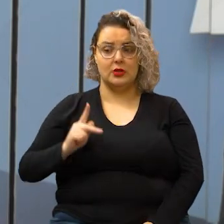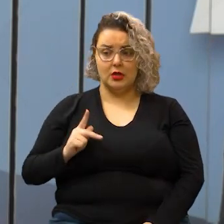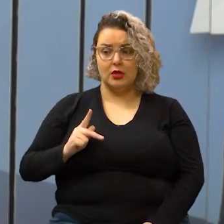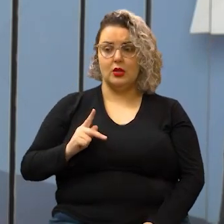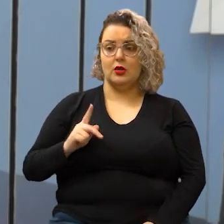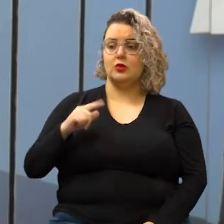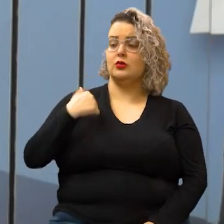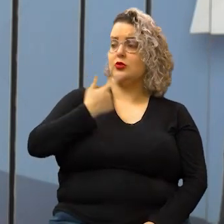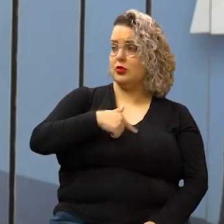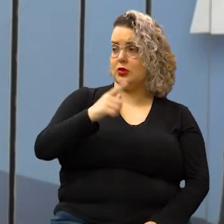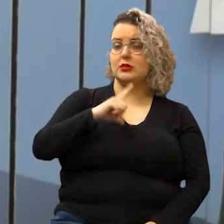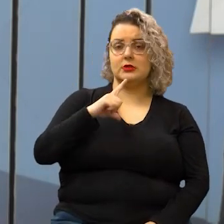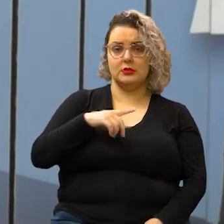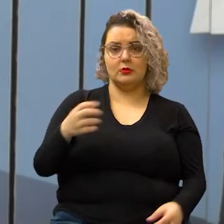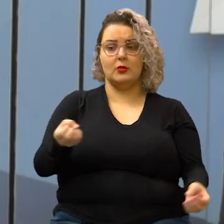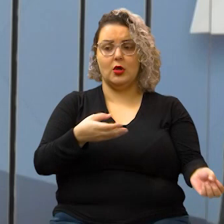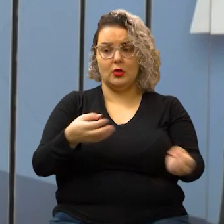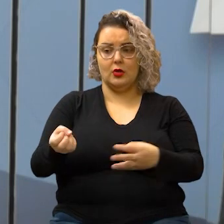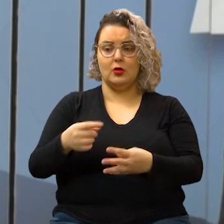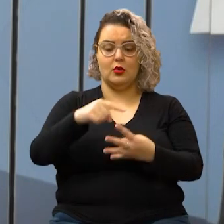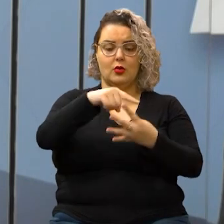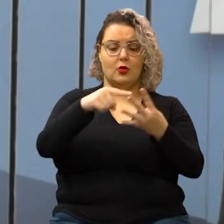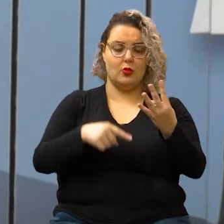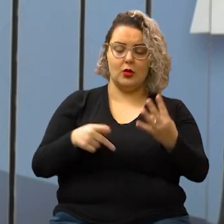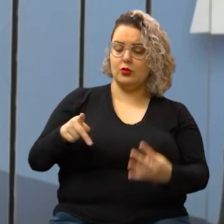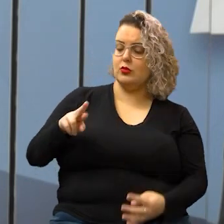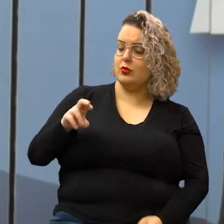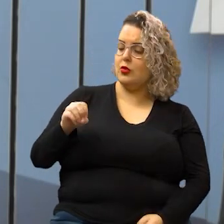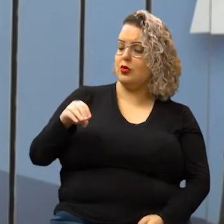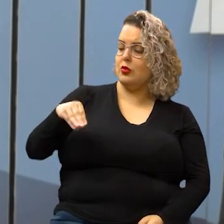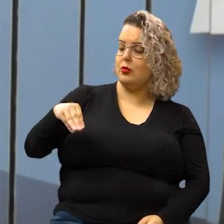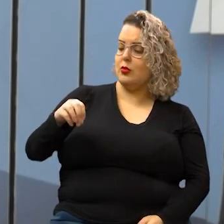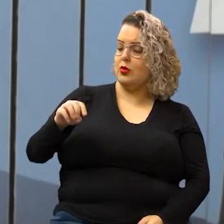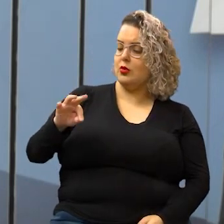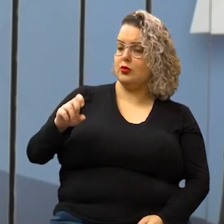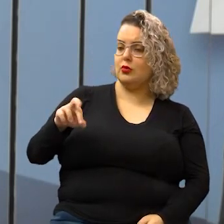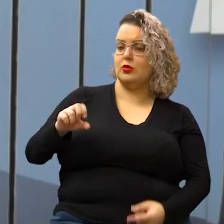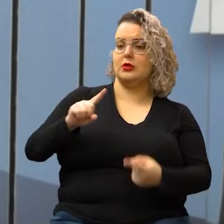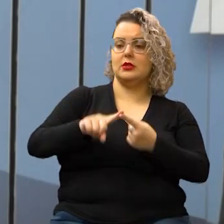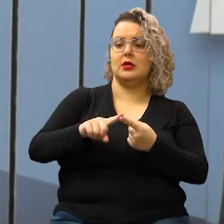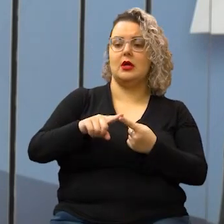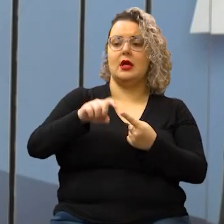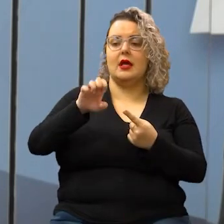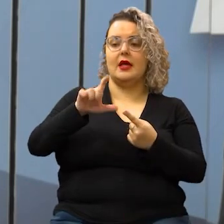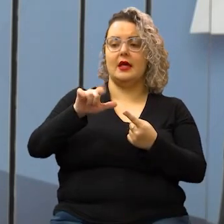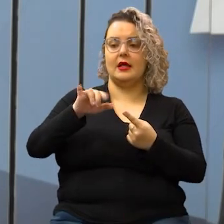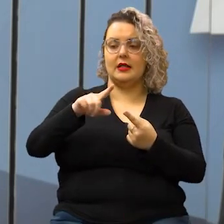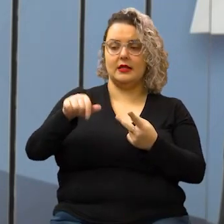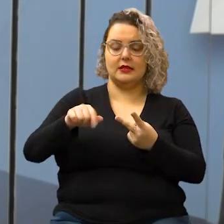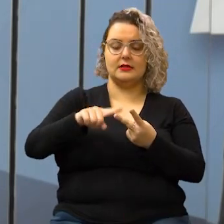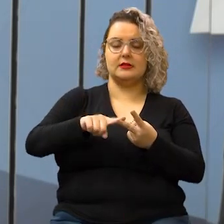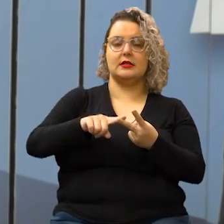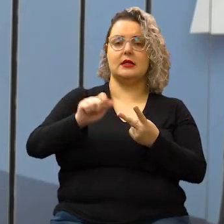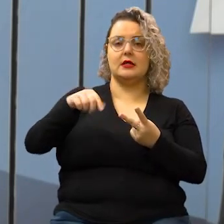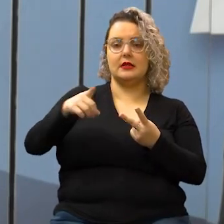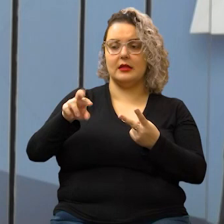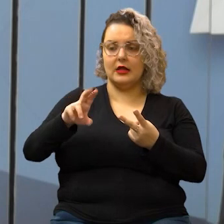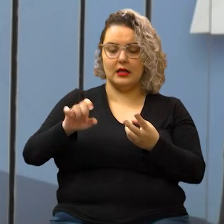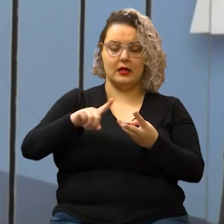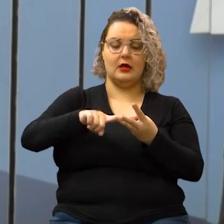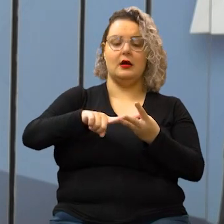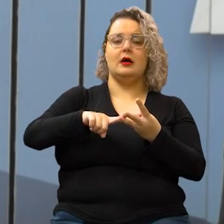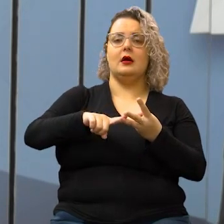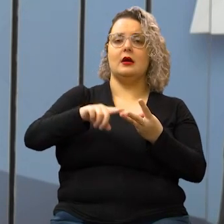onde nós temos atualmente atuando 4 promotores, né? Eu, a doutora Elisa, a doutora Andréia e o doutor Guilherme.